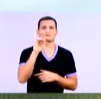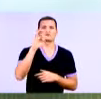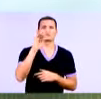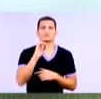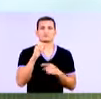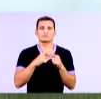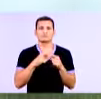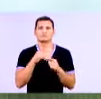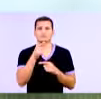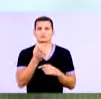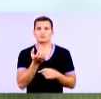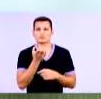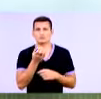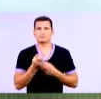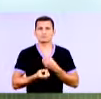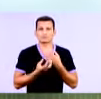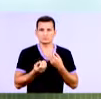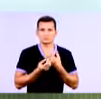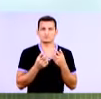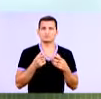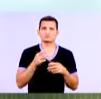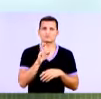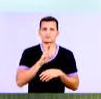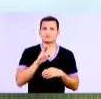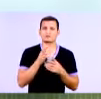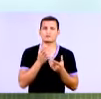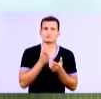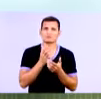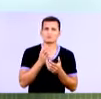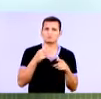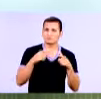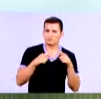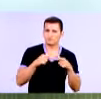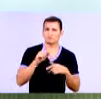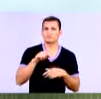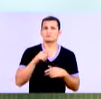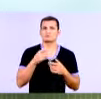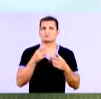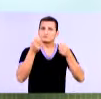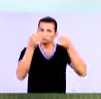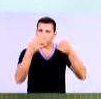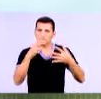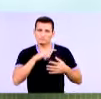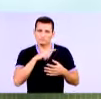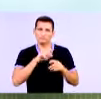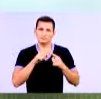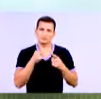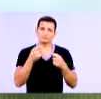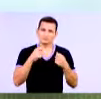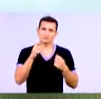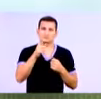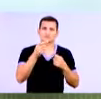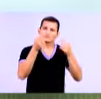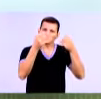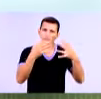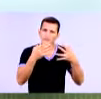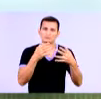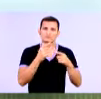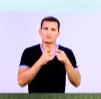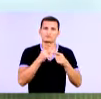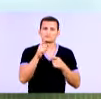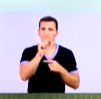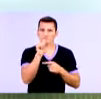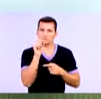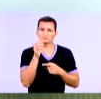realmente produzir para usar em determinado trabalho. Ou seja, é uma justificativa pessoal, mas nós queremos que você justifique por que você escolheu aquele efeito,